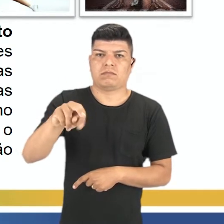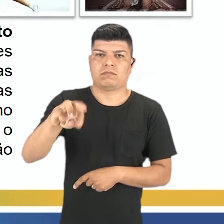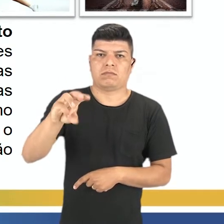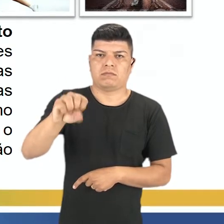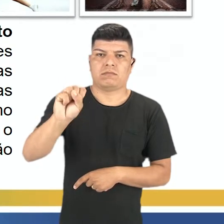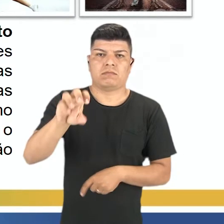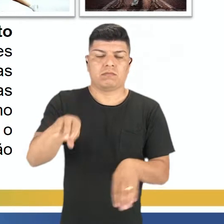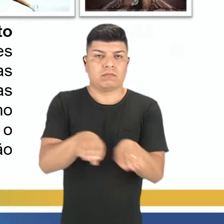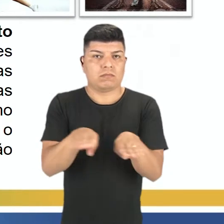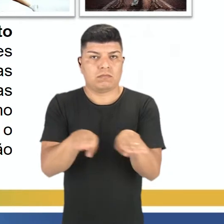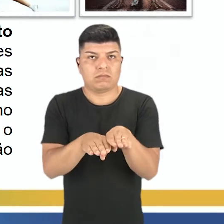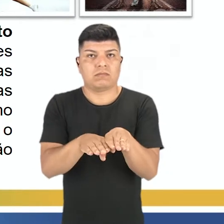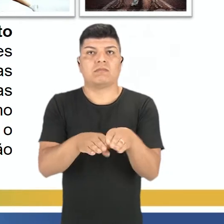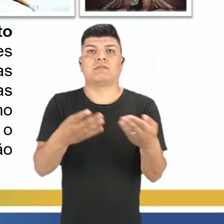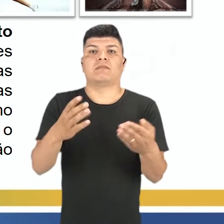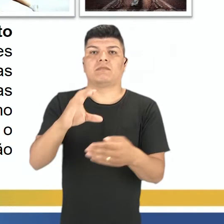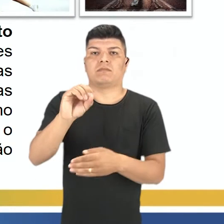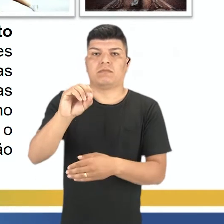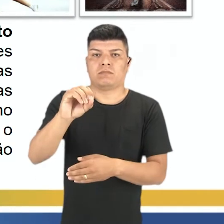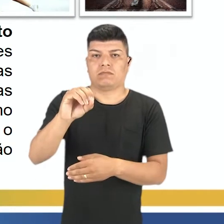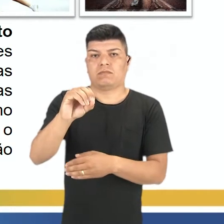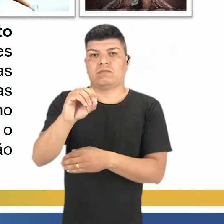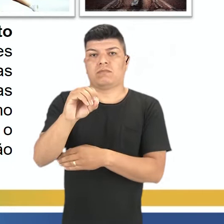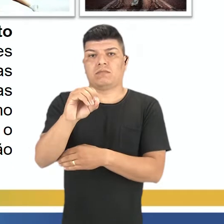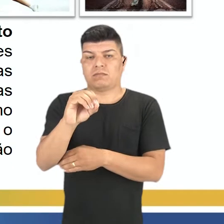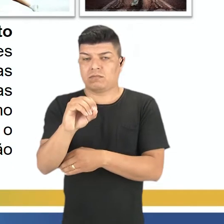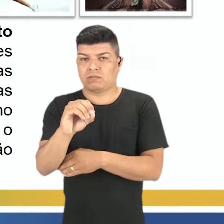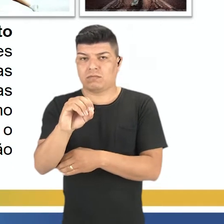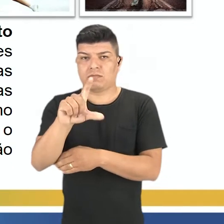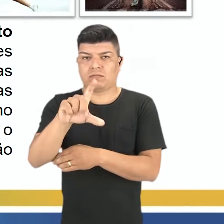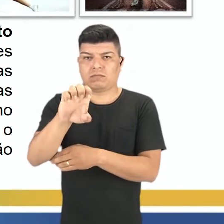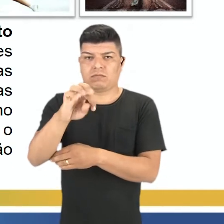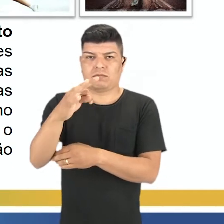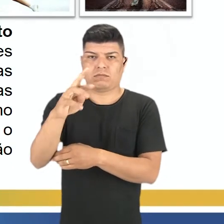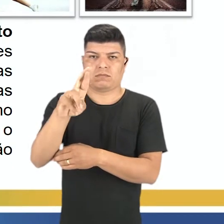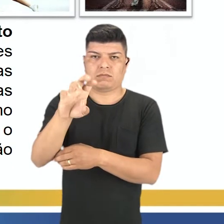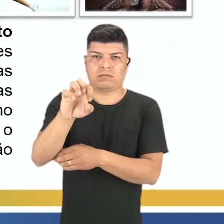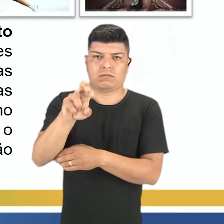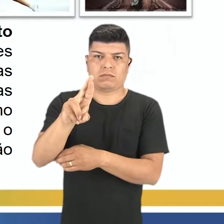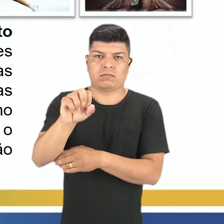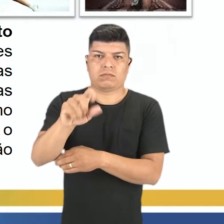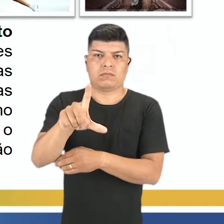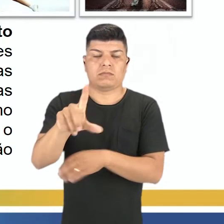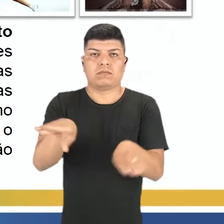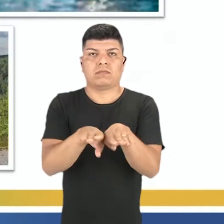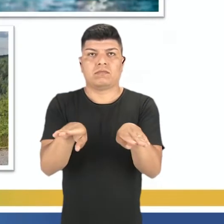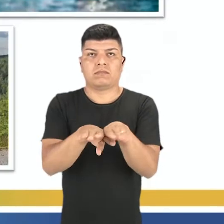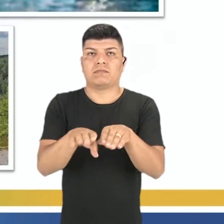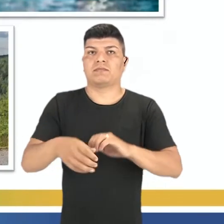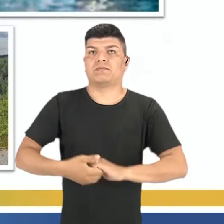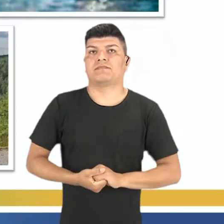os níveis de colesterol ruim, além de melhorar a circulação sanguínea e a pressão arterial.